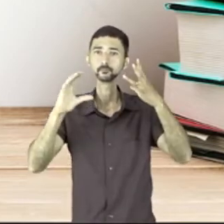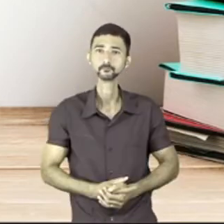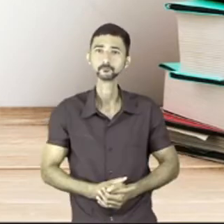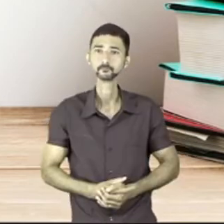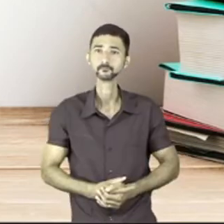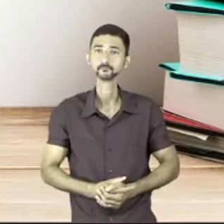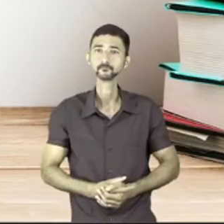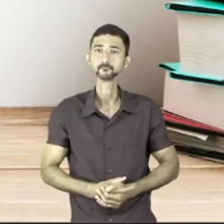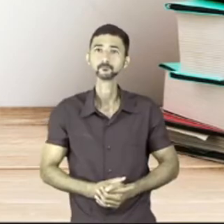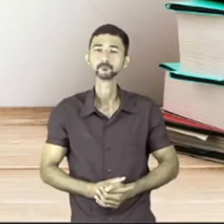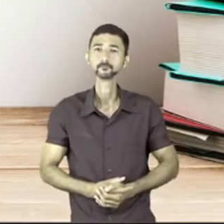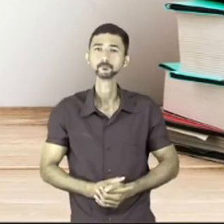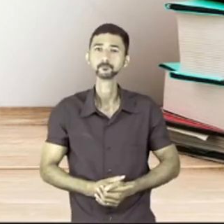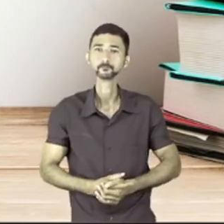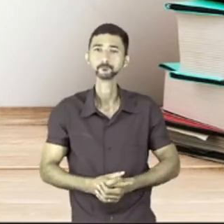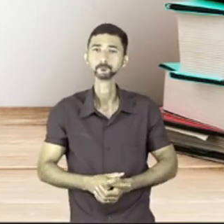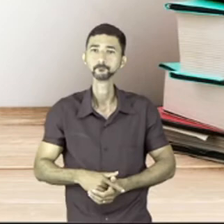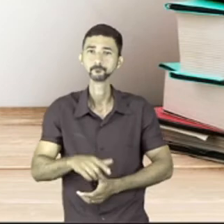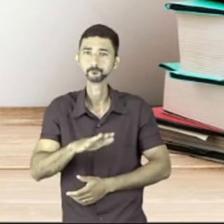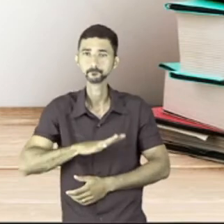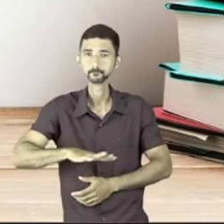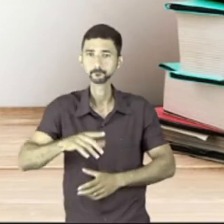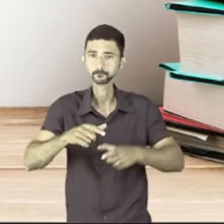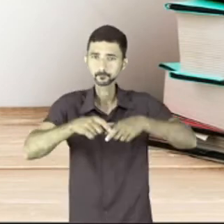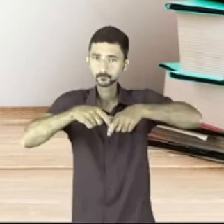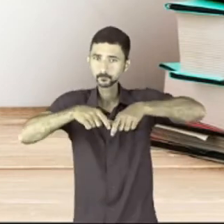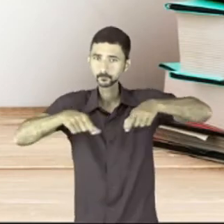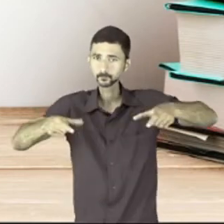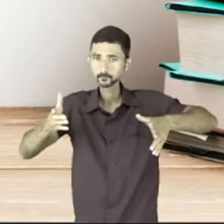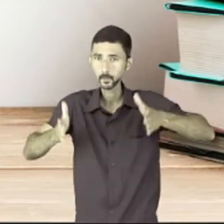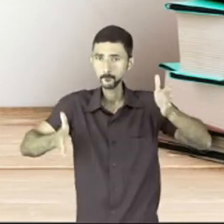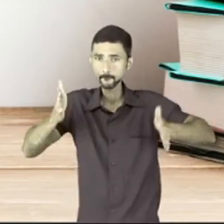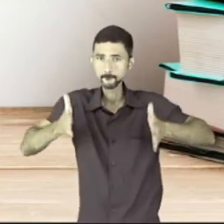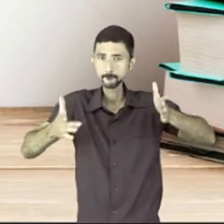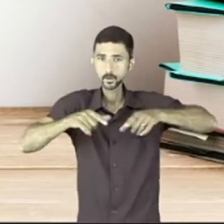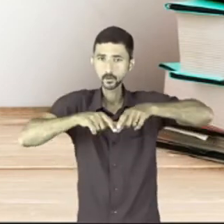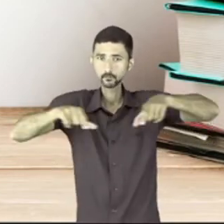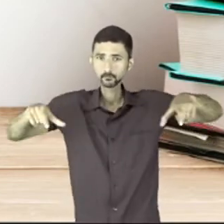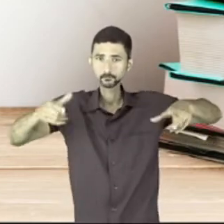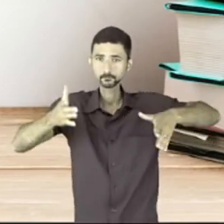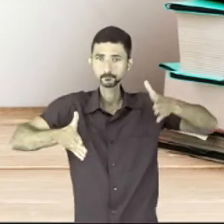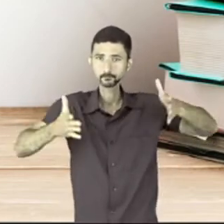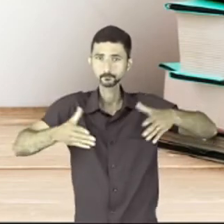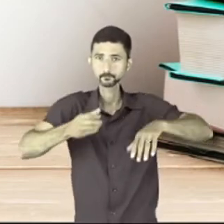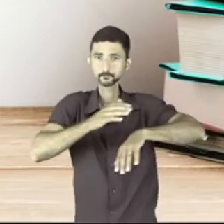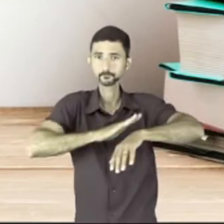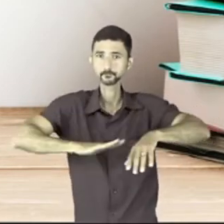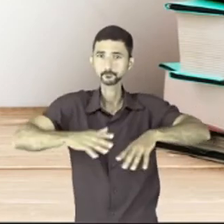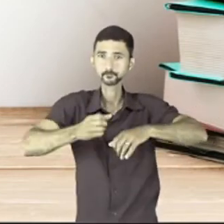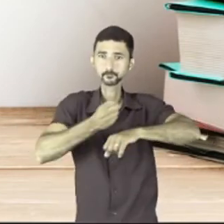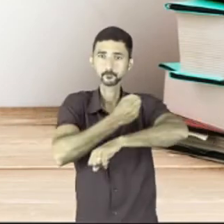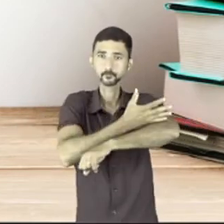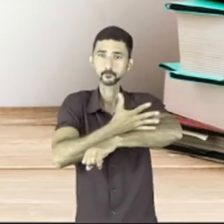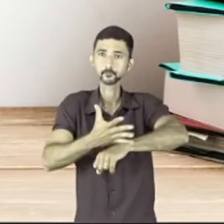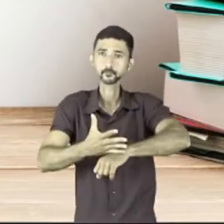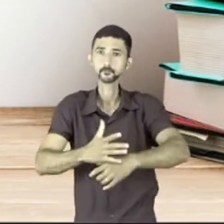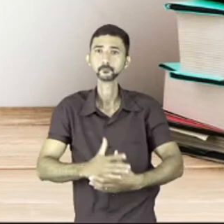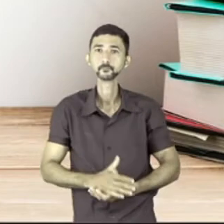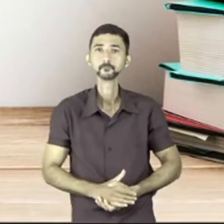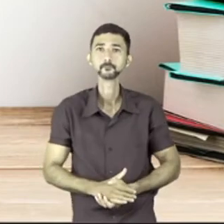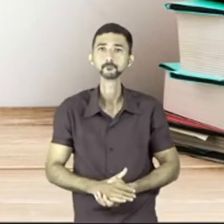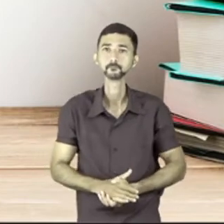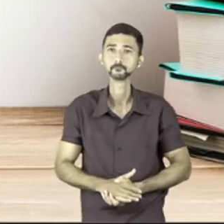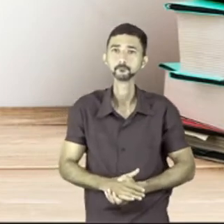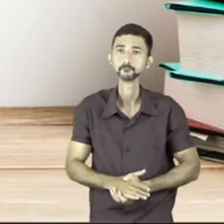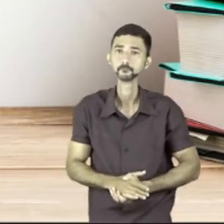luta. Reparem que a pista ela é bem delimitada ali, é a área branca,